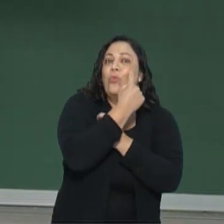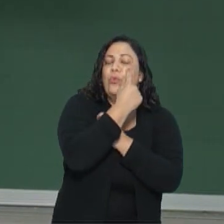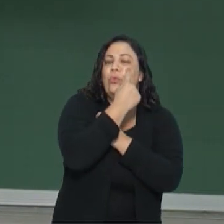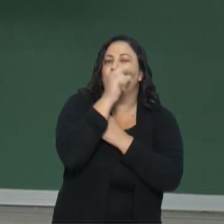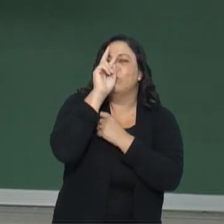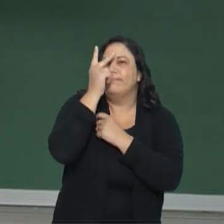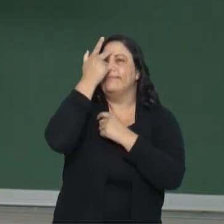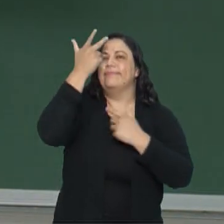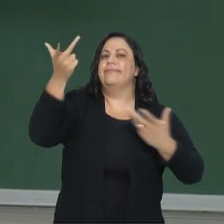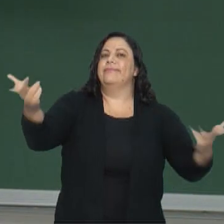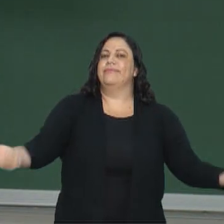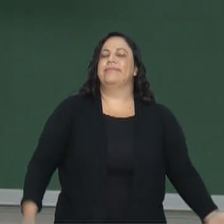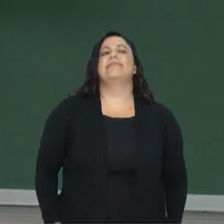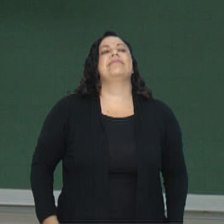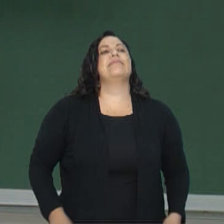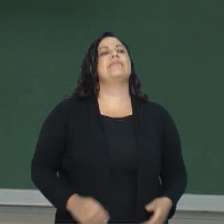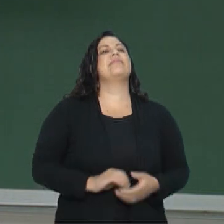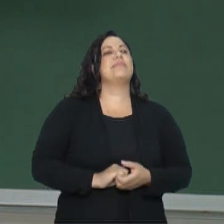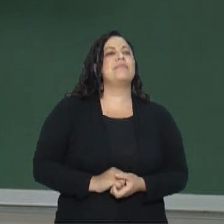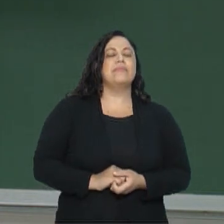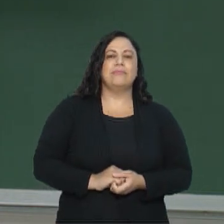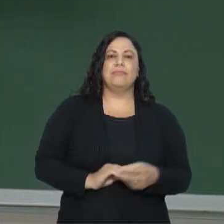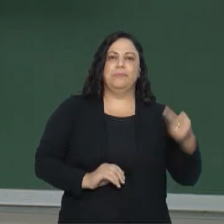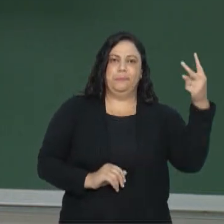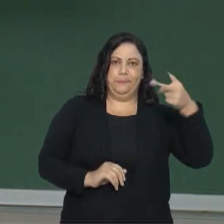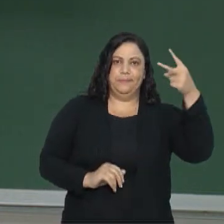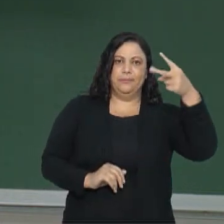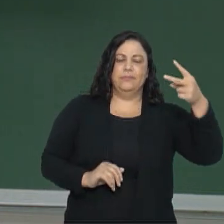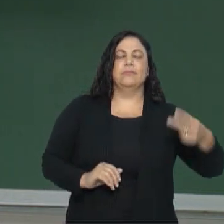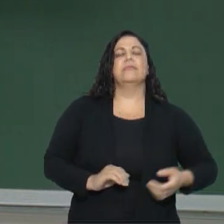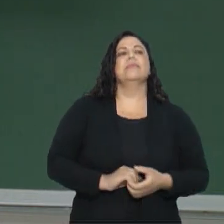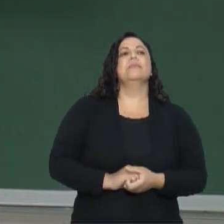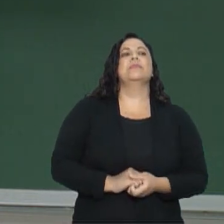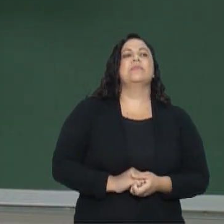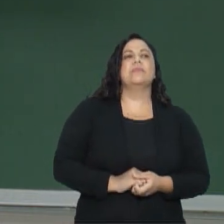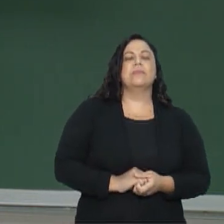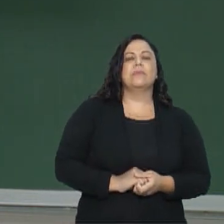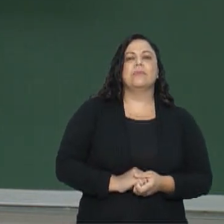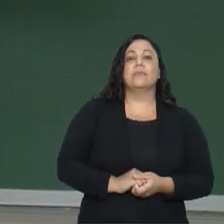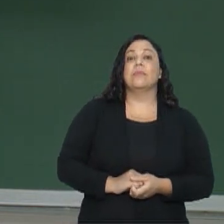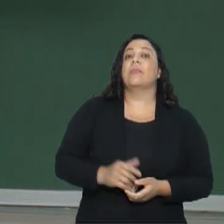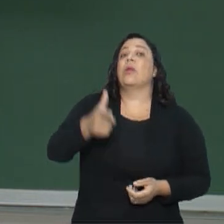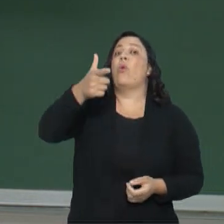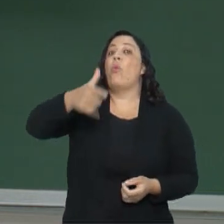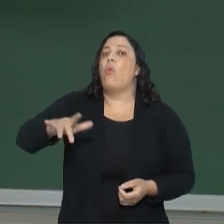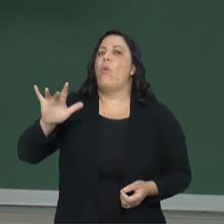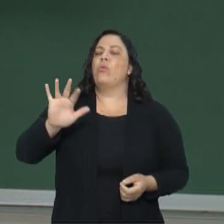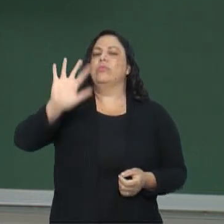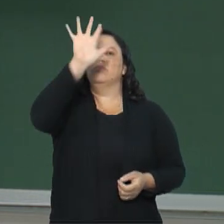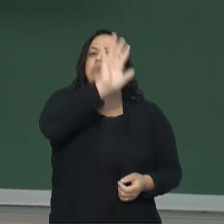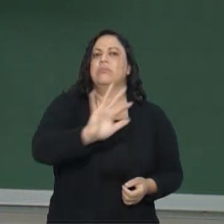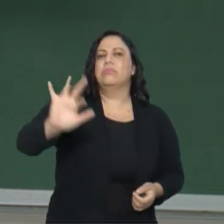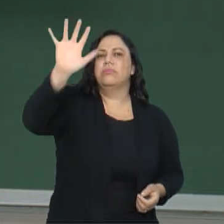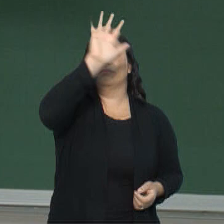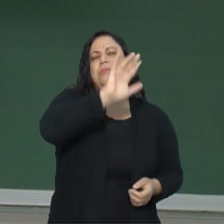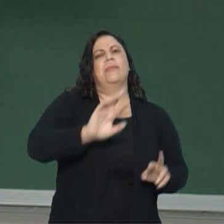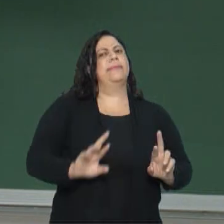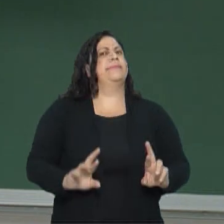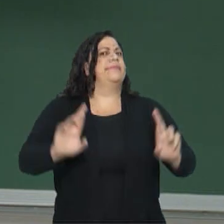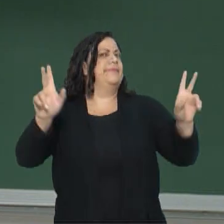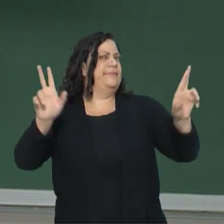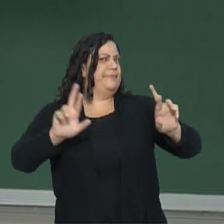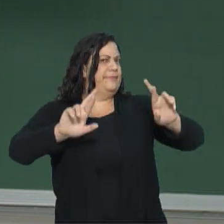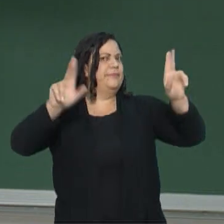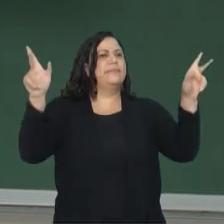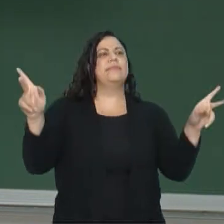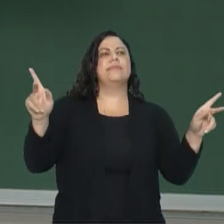cérebro. Vamos para a segunda? Olha lá, que eu trago para vocês uma outra imagem, também